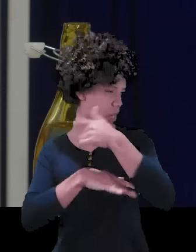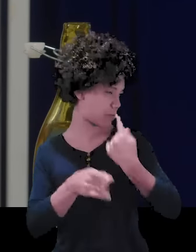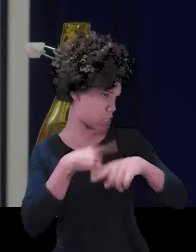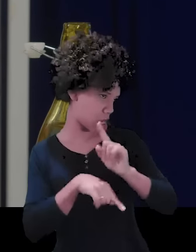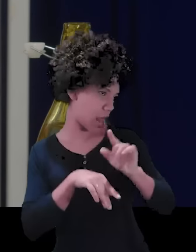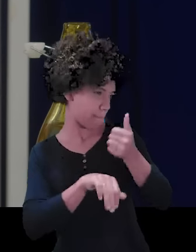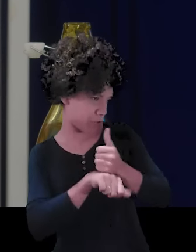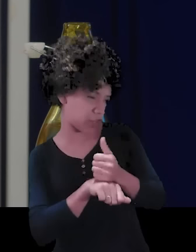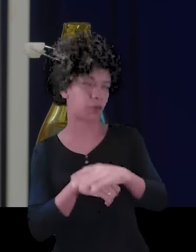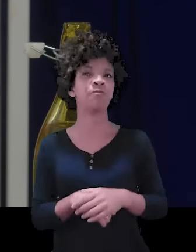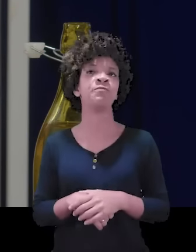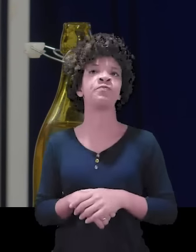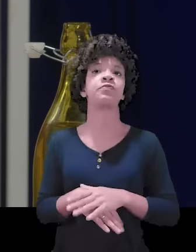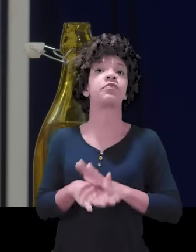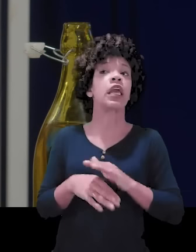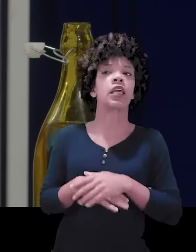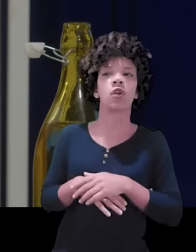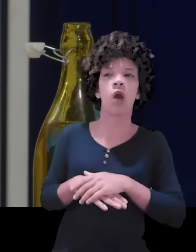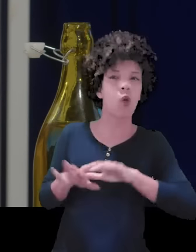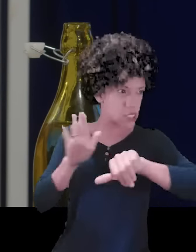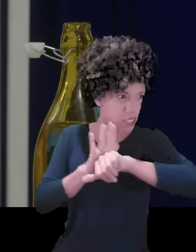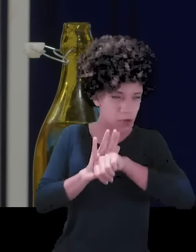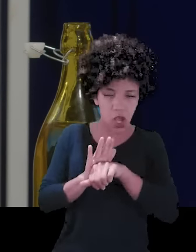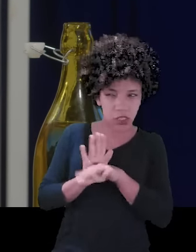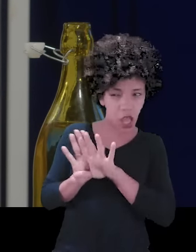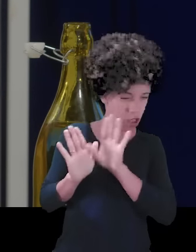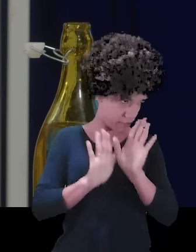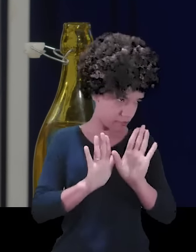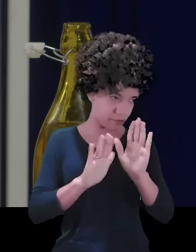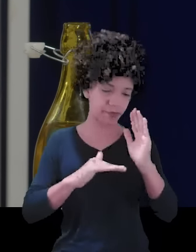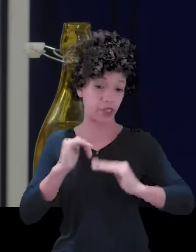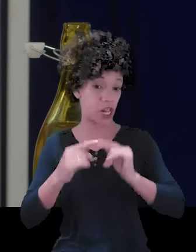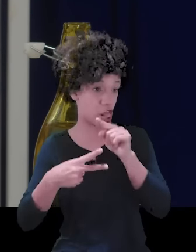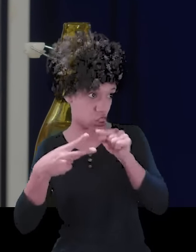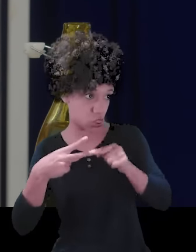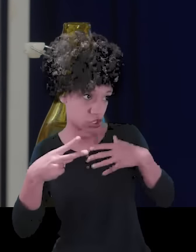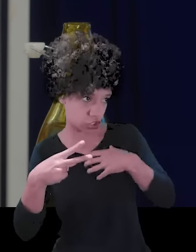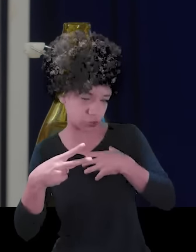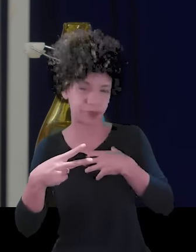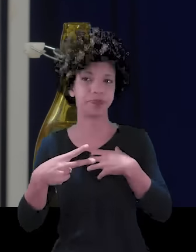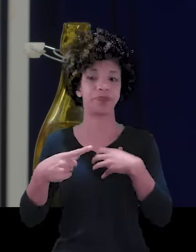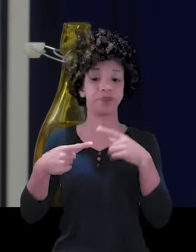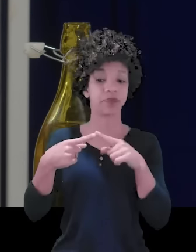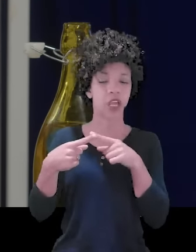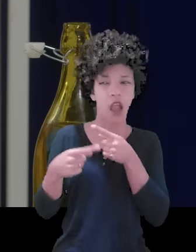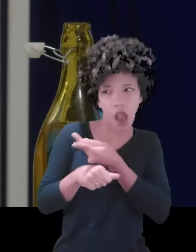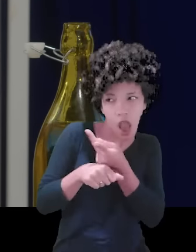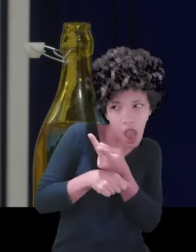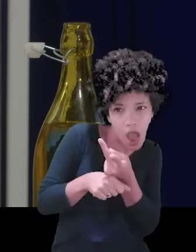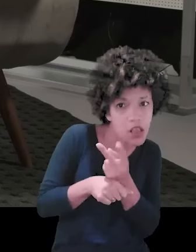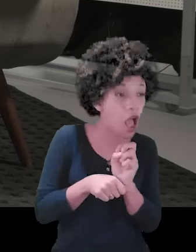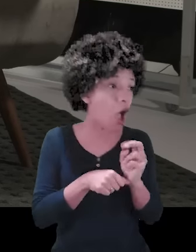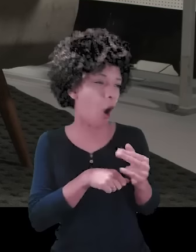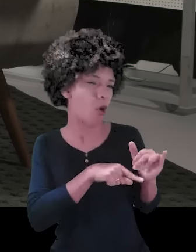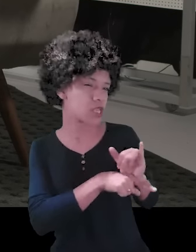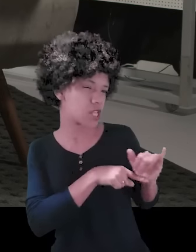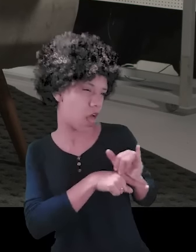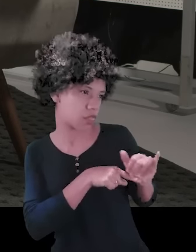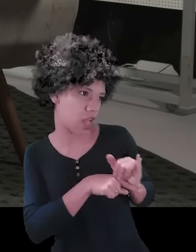aí os traficantes eles agem assim duas formas se a gente fala caça ou pesca